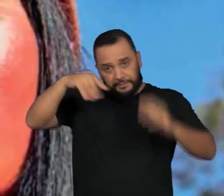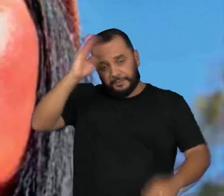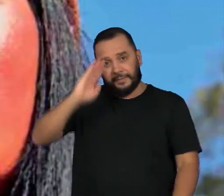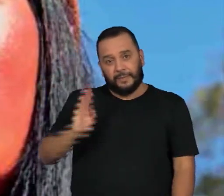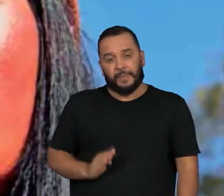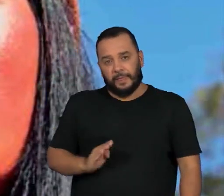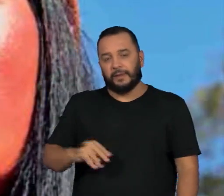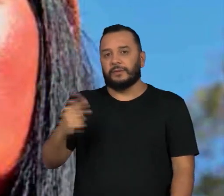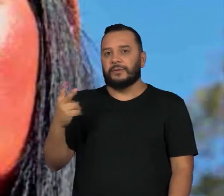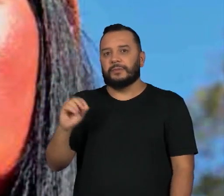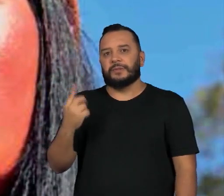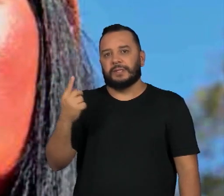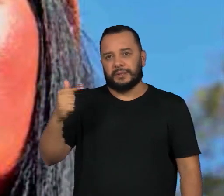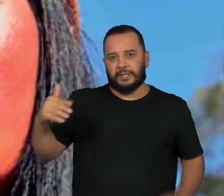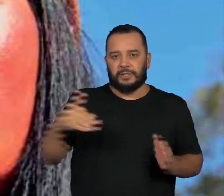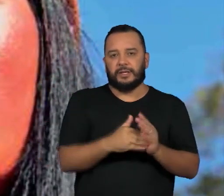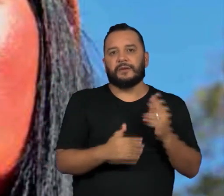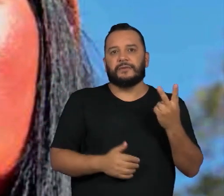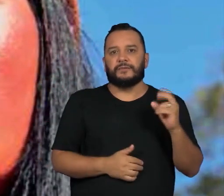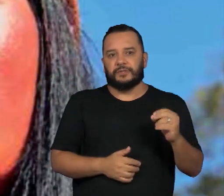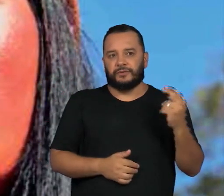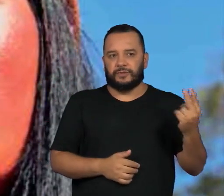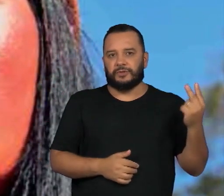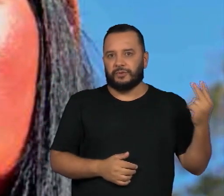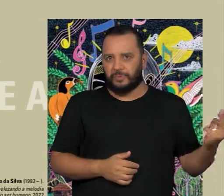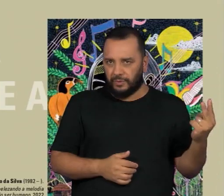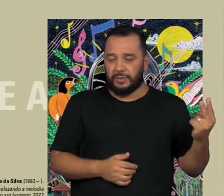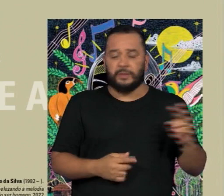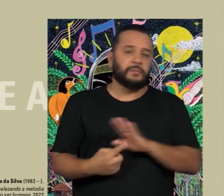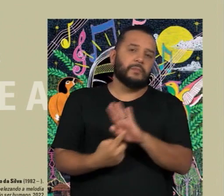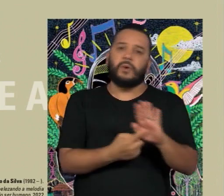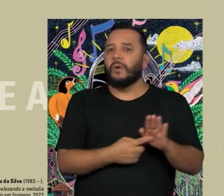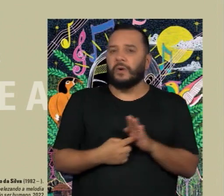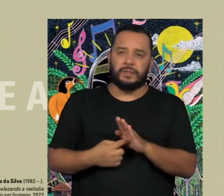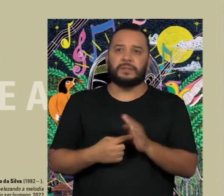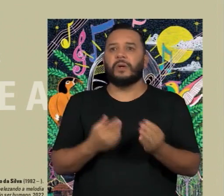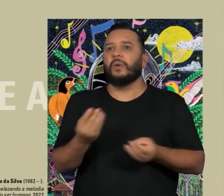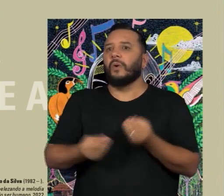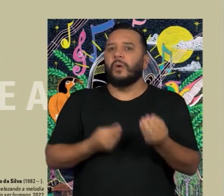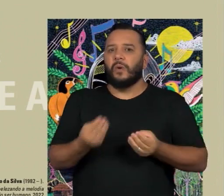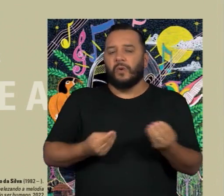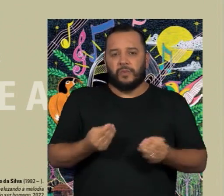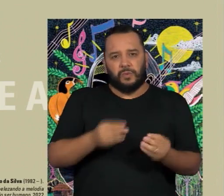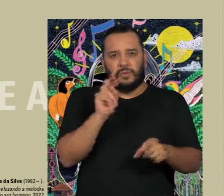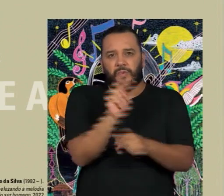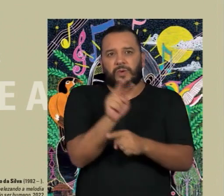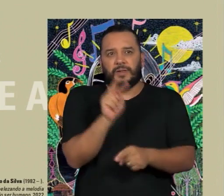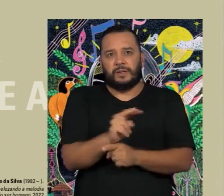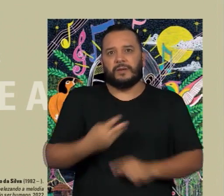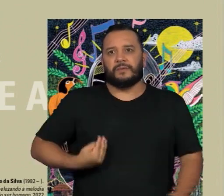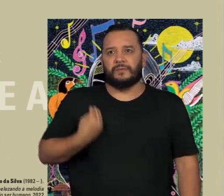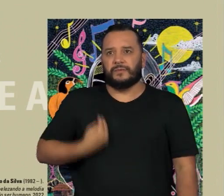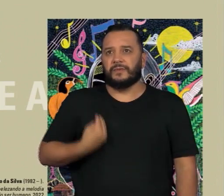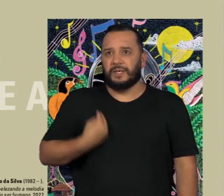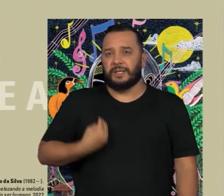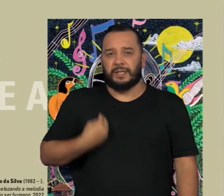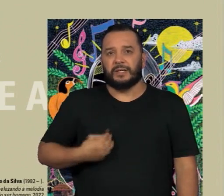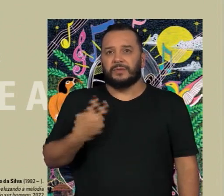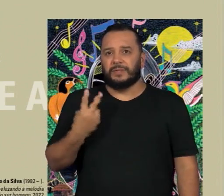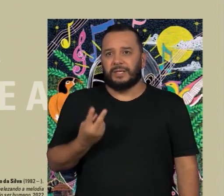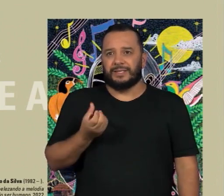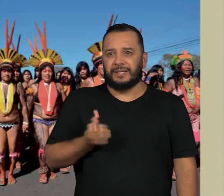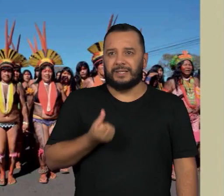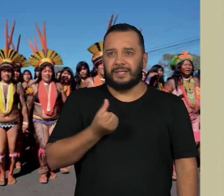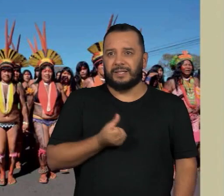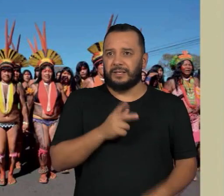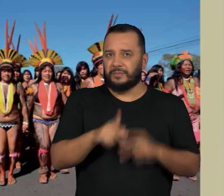a 2022. A obra retrata a luta pela vida de mais de 266 povos, cerca